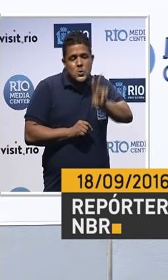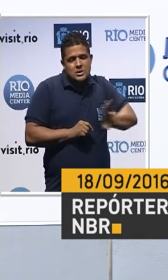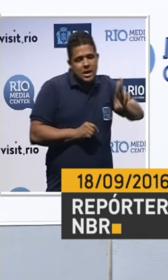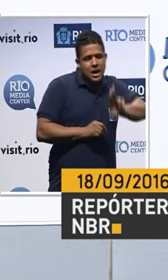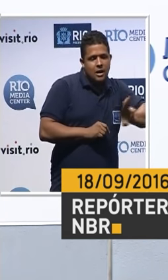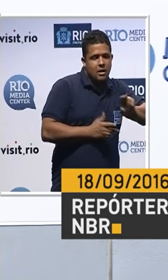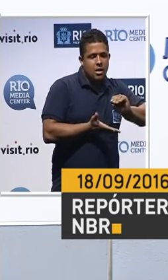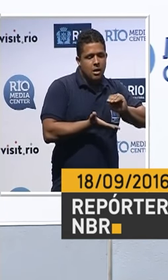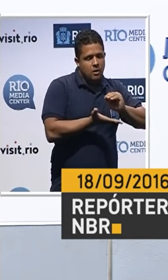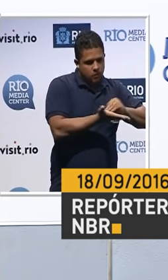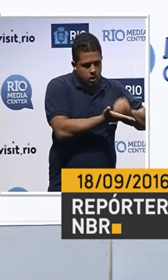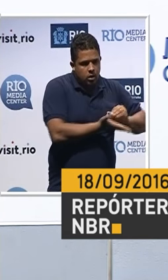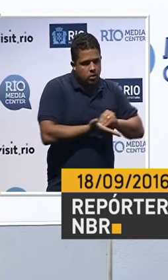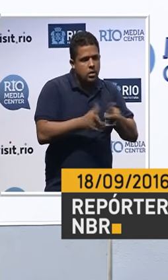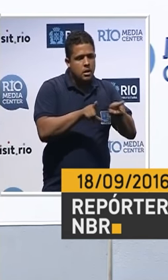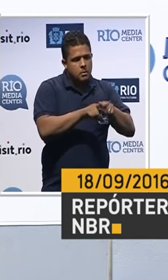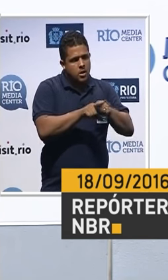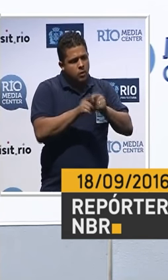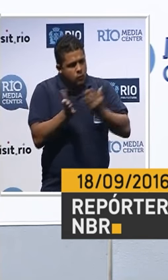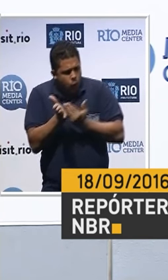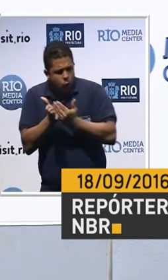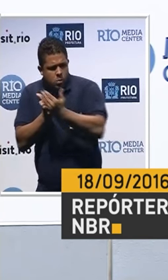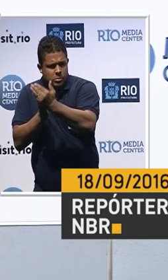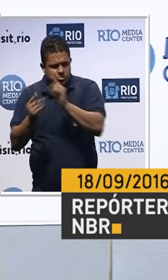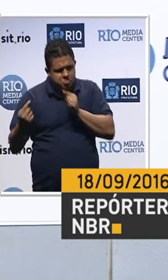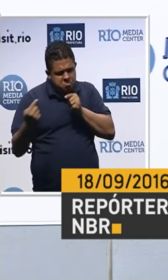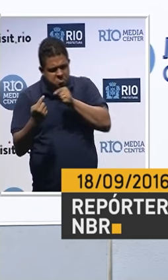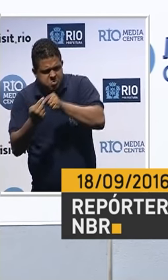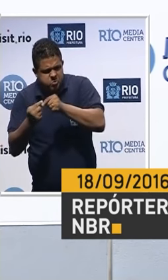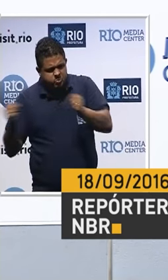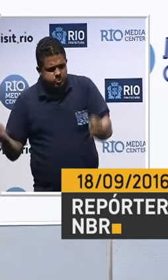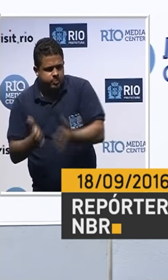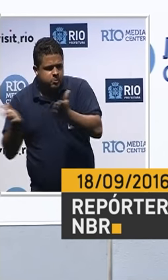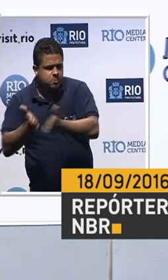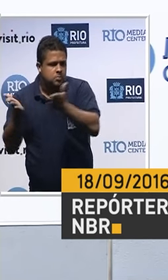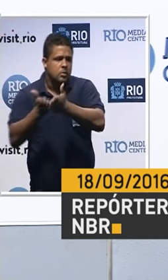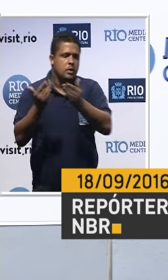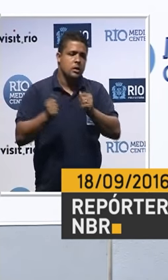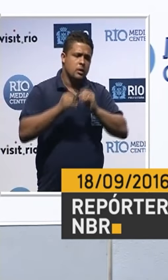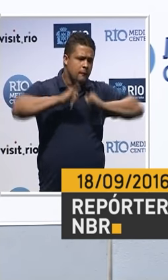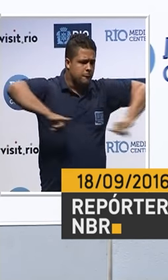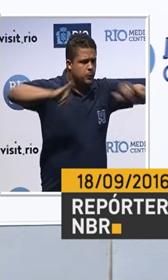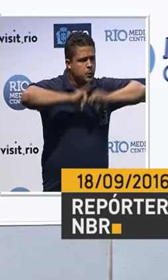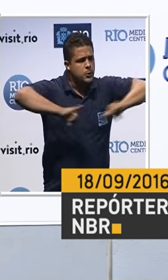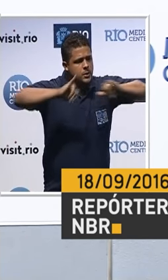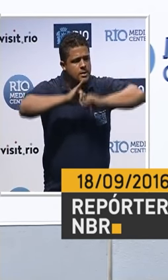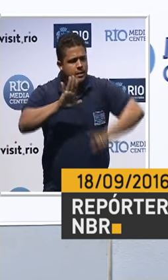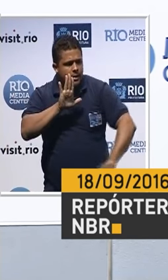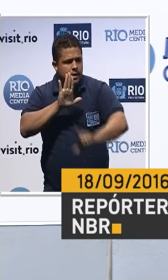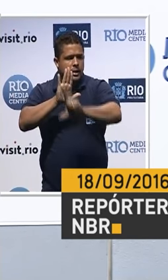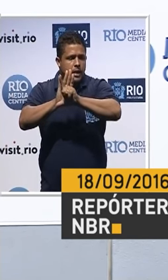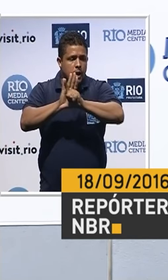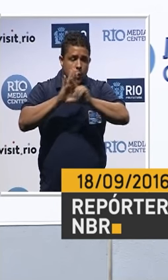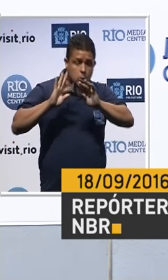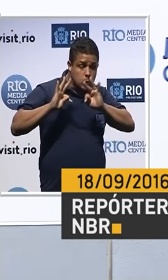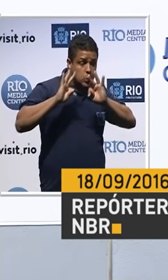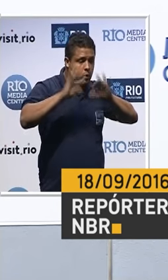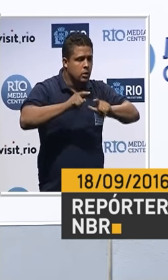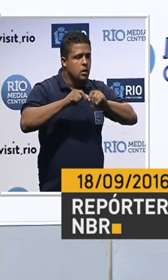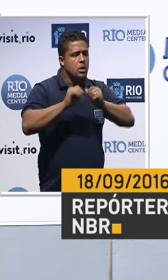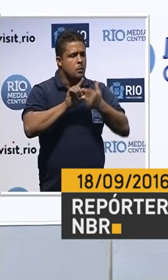utilizado, não é captado. Então, nós vamos iniciar um trabalho grande de divulgação da lei,